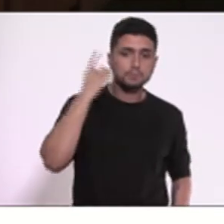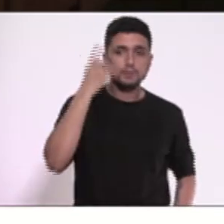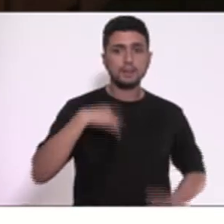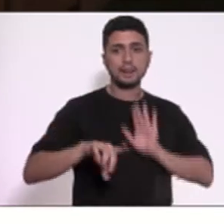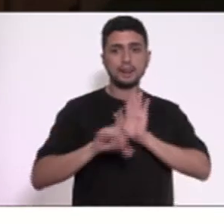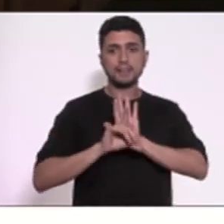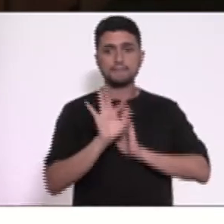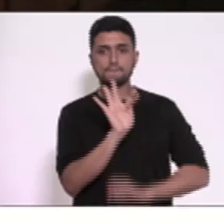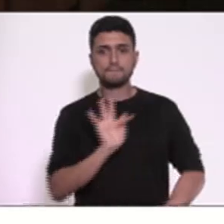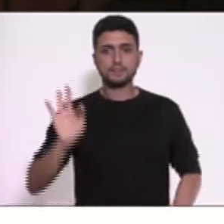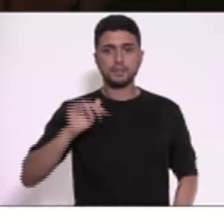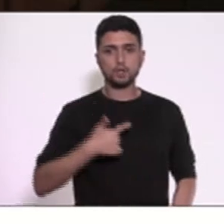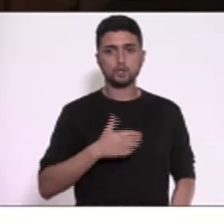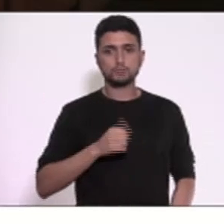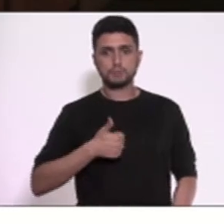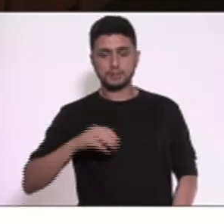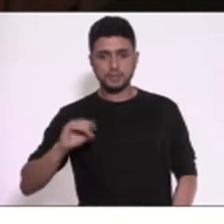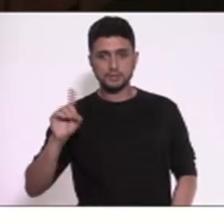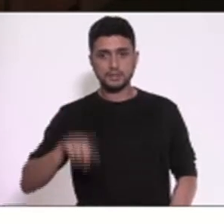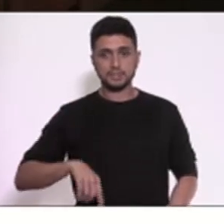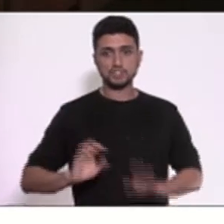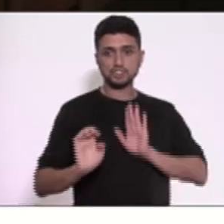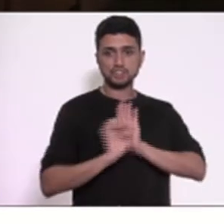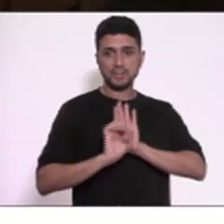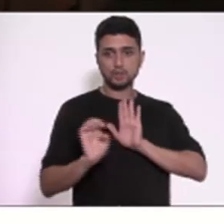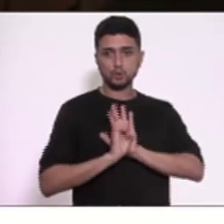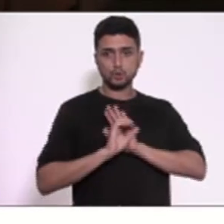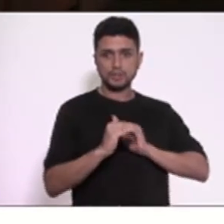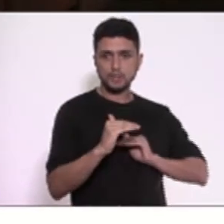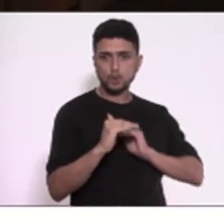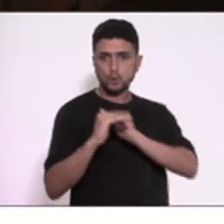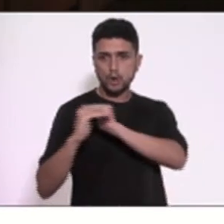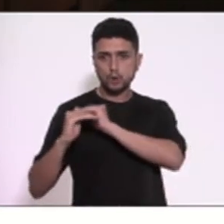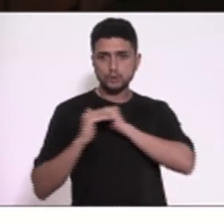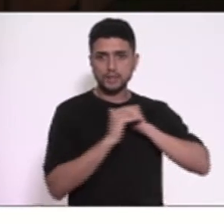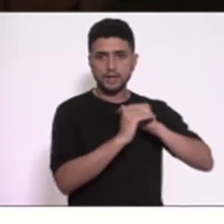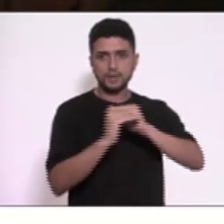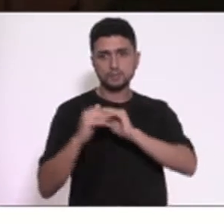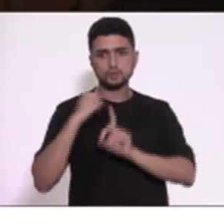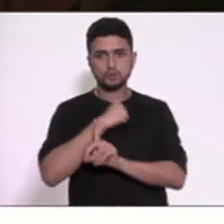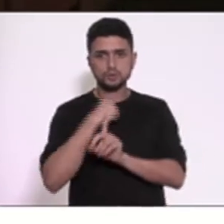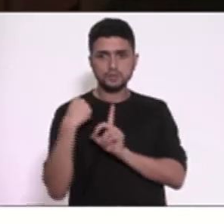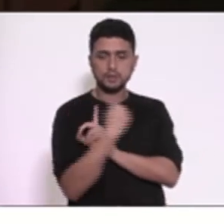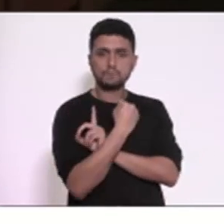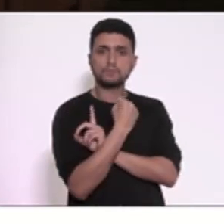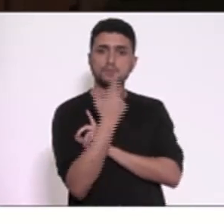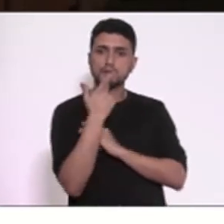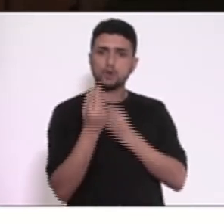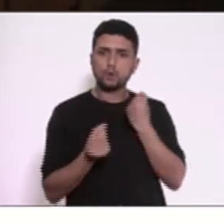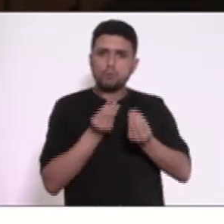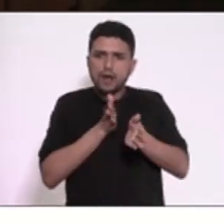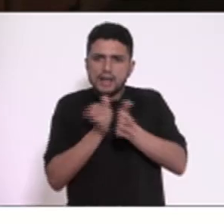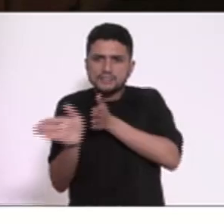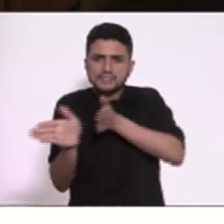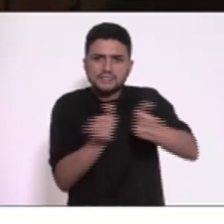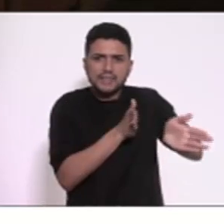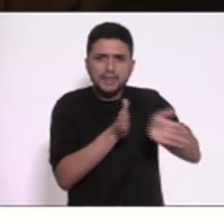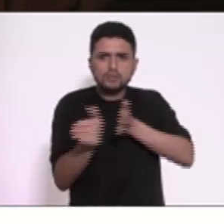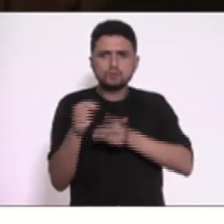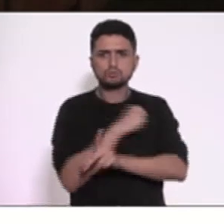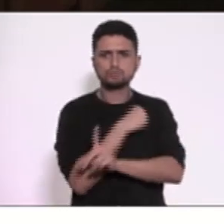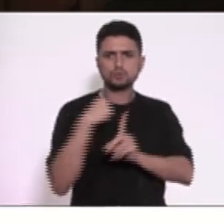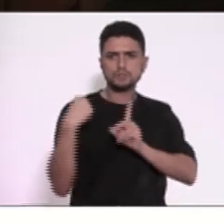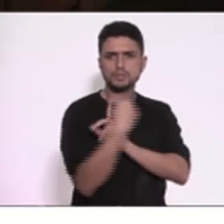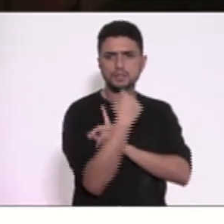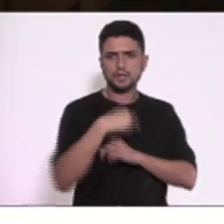é o Estatuto da Igualdade Racial, que fala exatamente sobre a disparidade dos acessos e oportunidades na sociedade